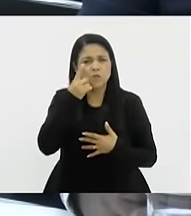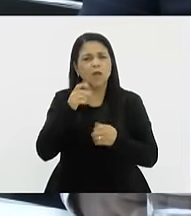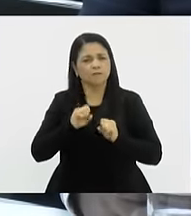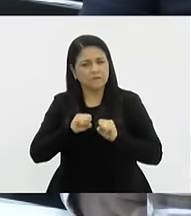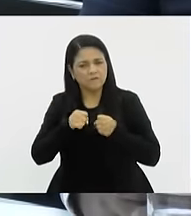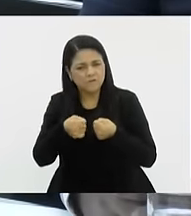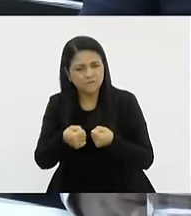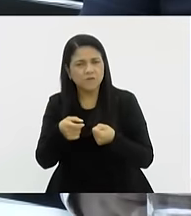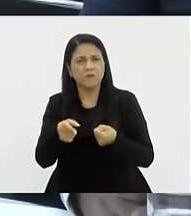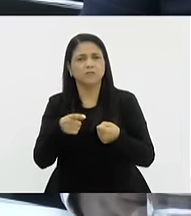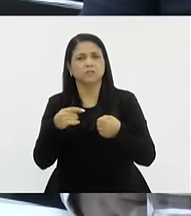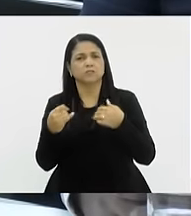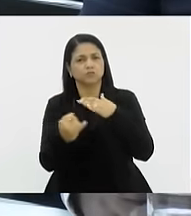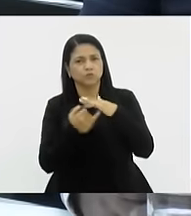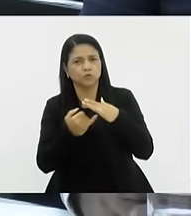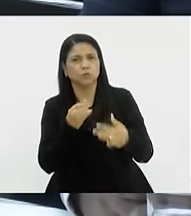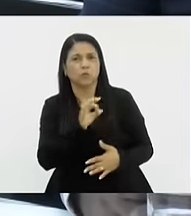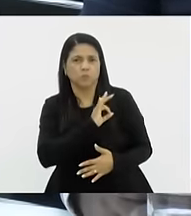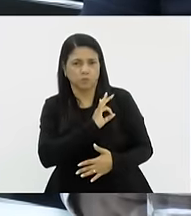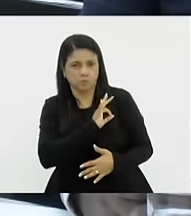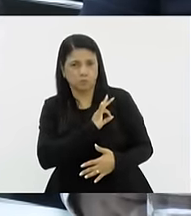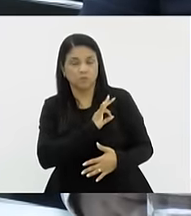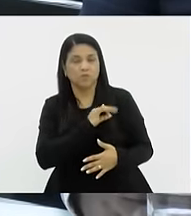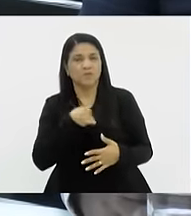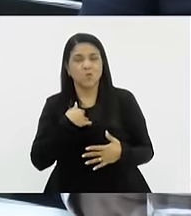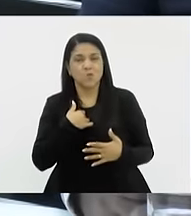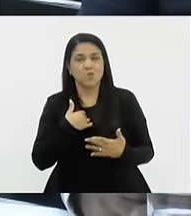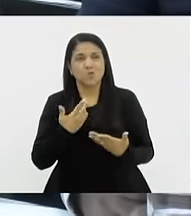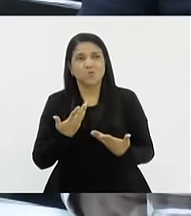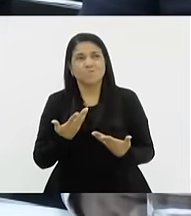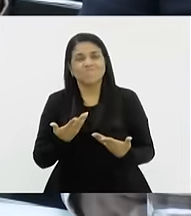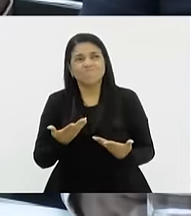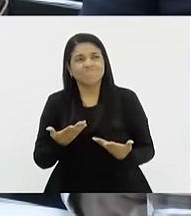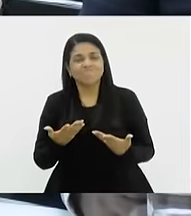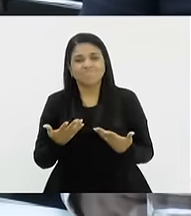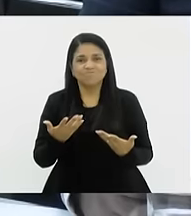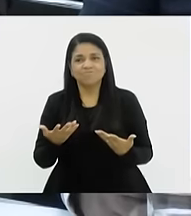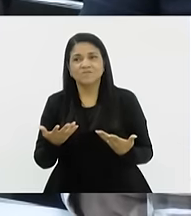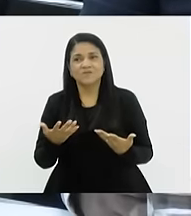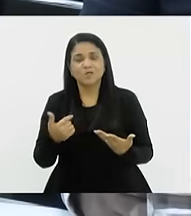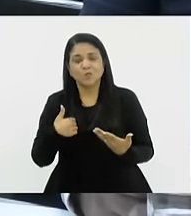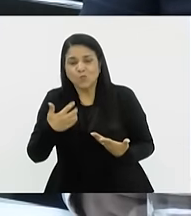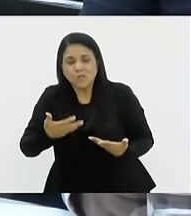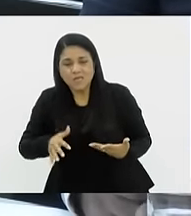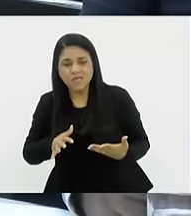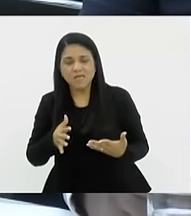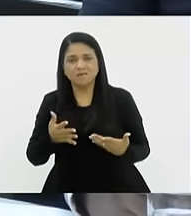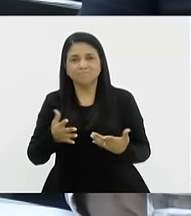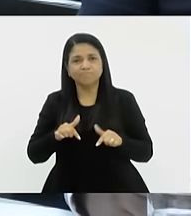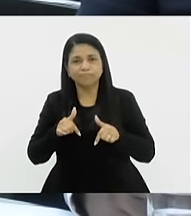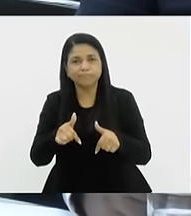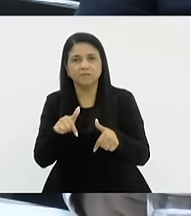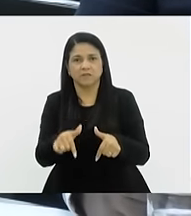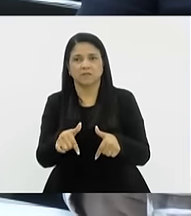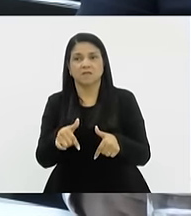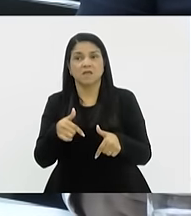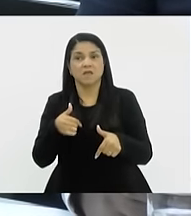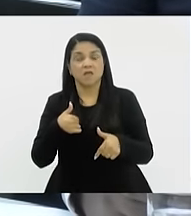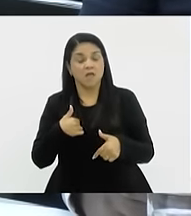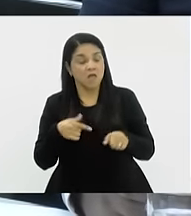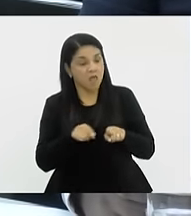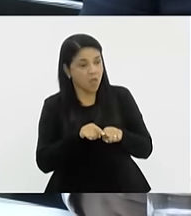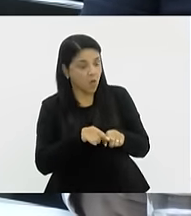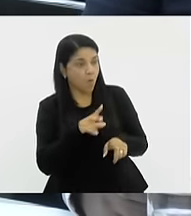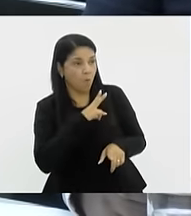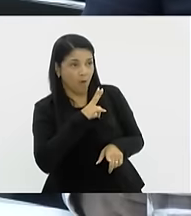defende a instituição. Eu não queria nem estar no meio desse negócio todo aí. Eu falei, não, coronel, a gente ama a instituição. Eu, particularmente,